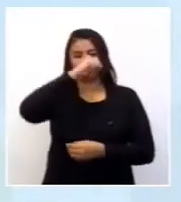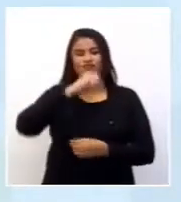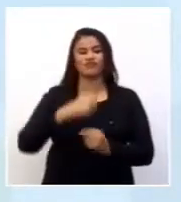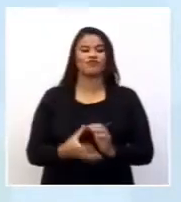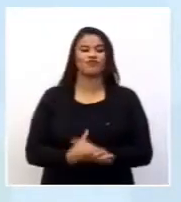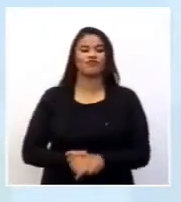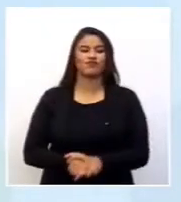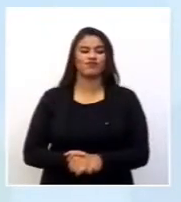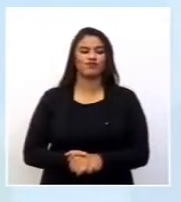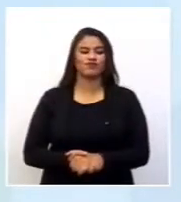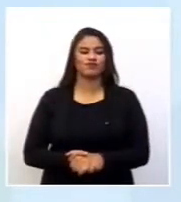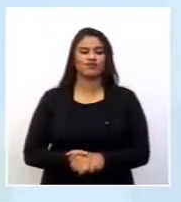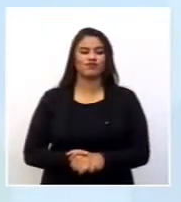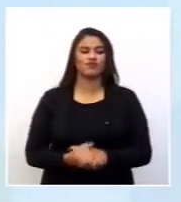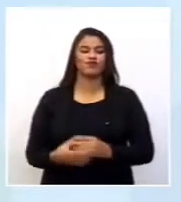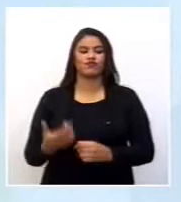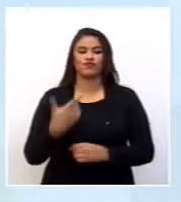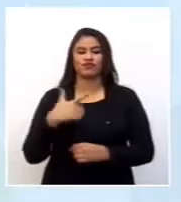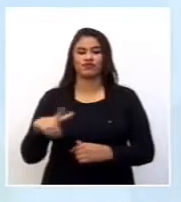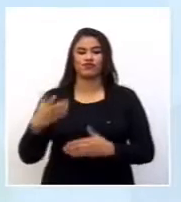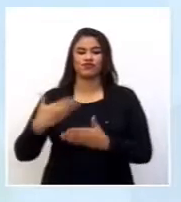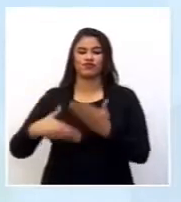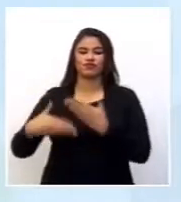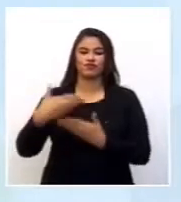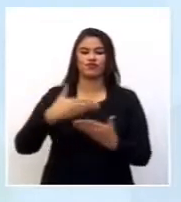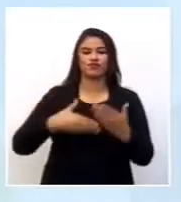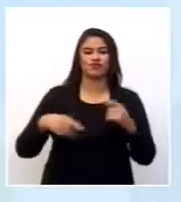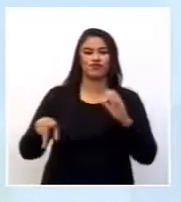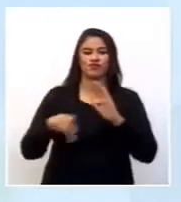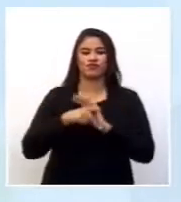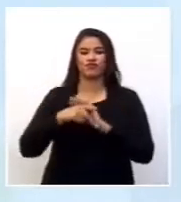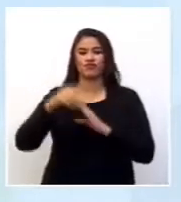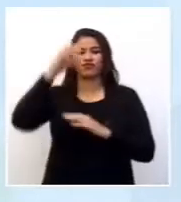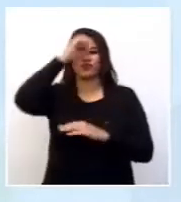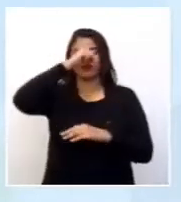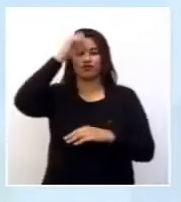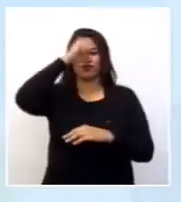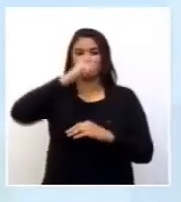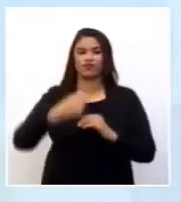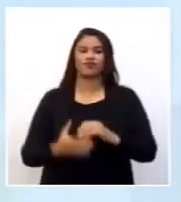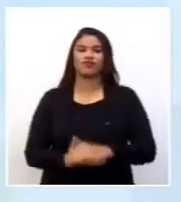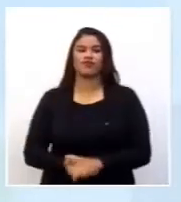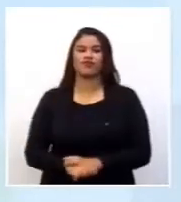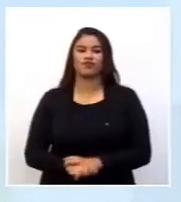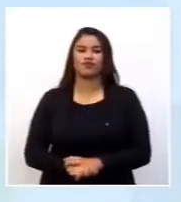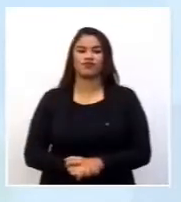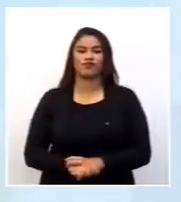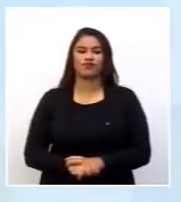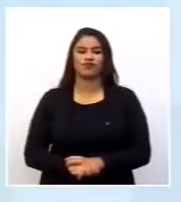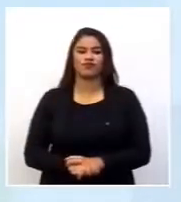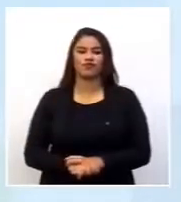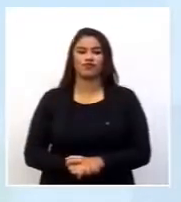Próximo, tá vendo? Outra interação, tá vendo? Outra perspectiva.